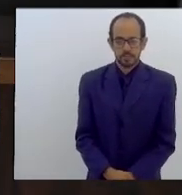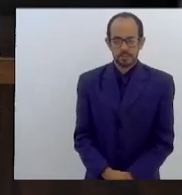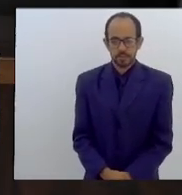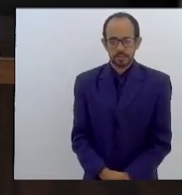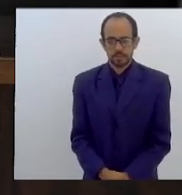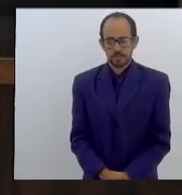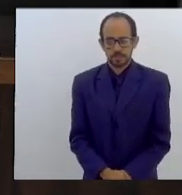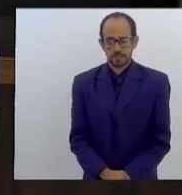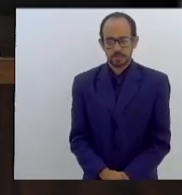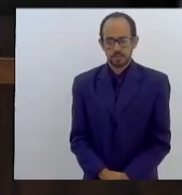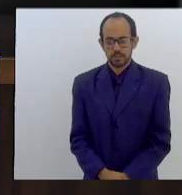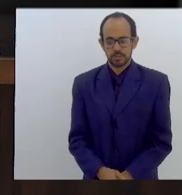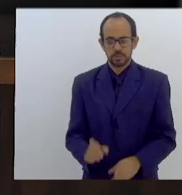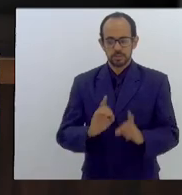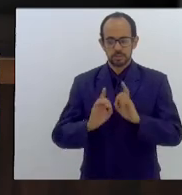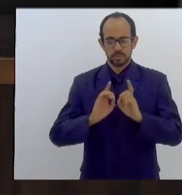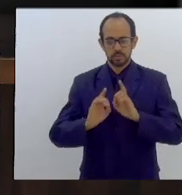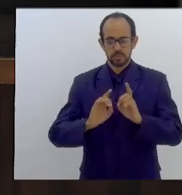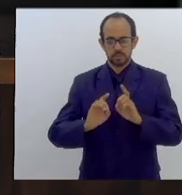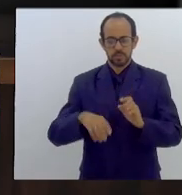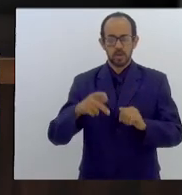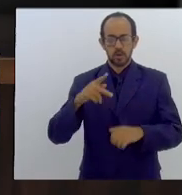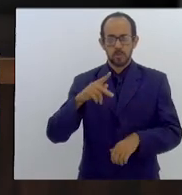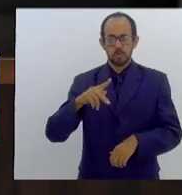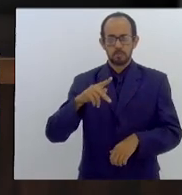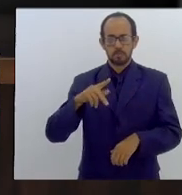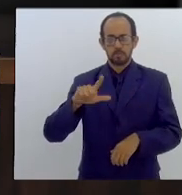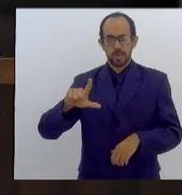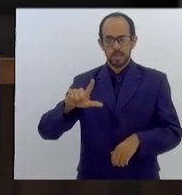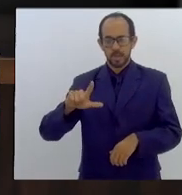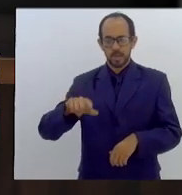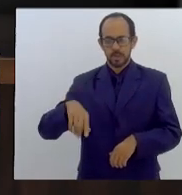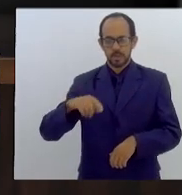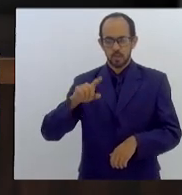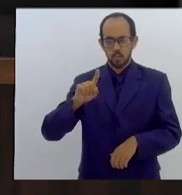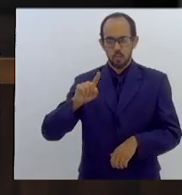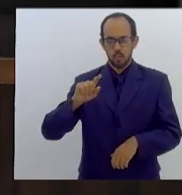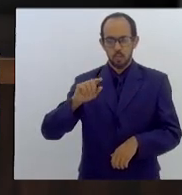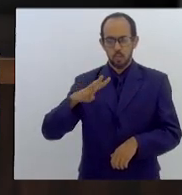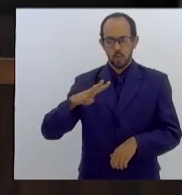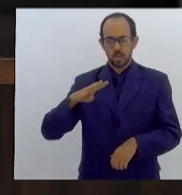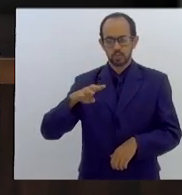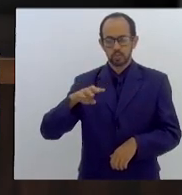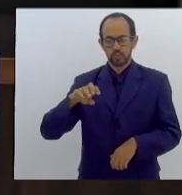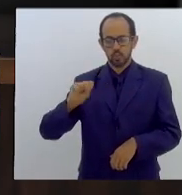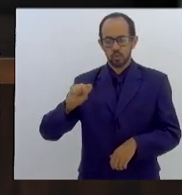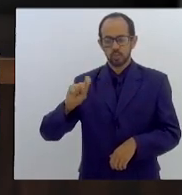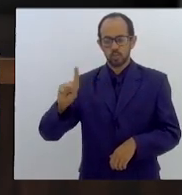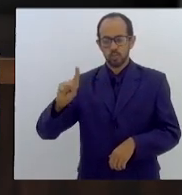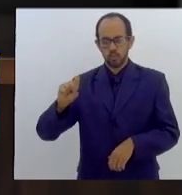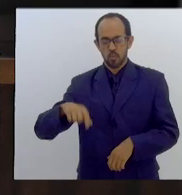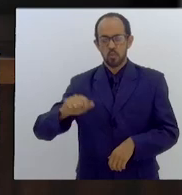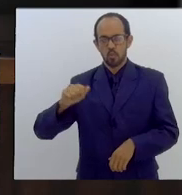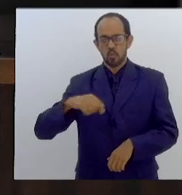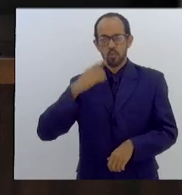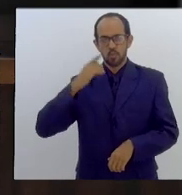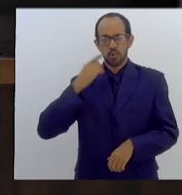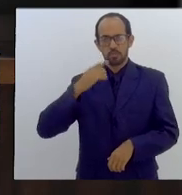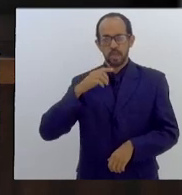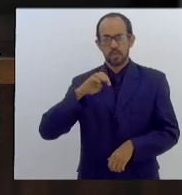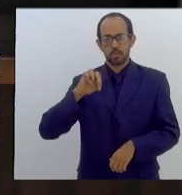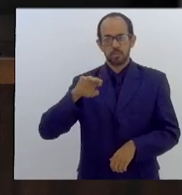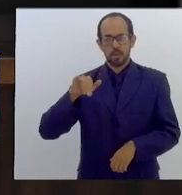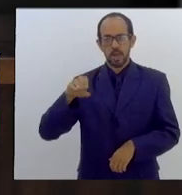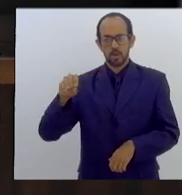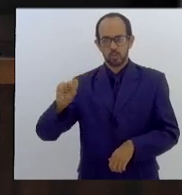Autógrafo. Em discussão, única projeto de resolução número 1481... de autoria do deputado Marcos Abrão, concede